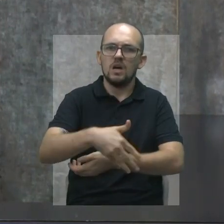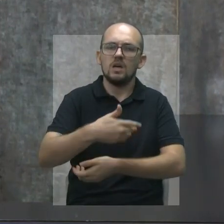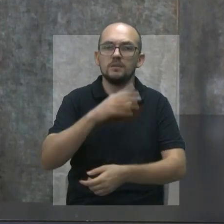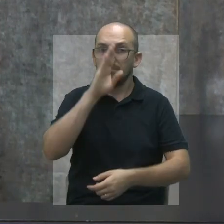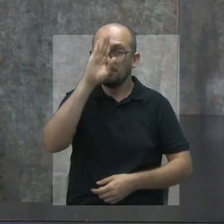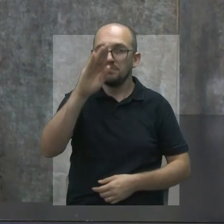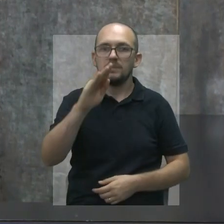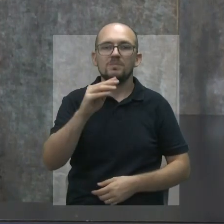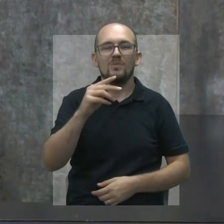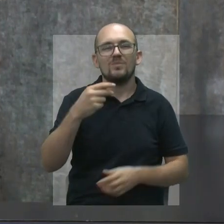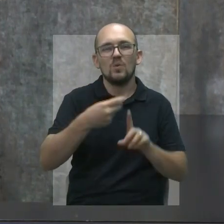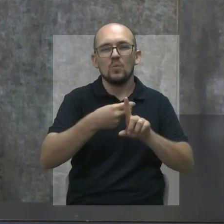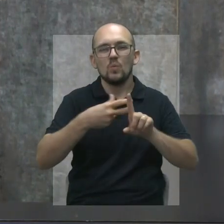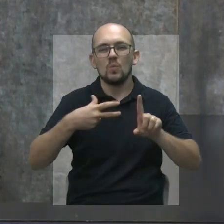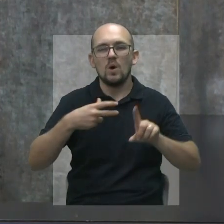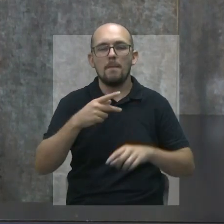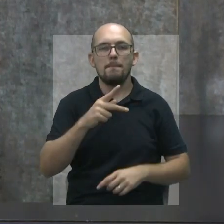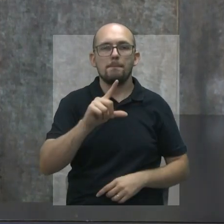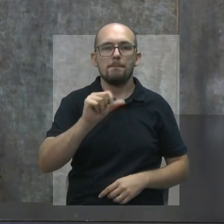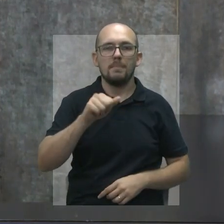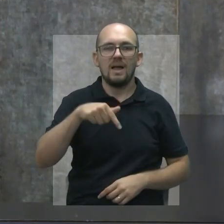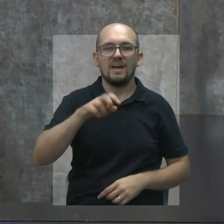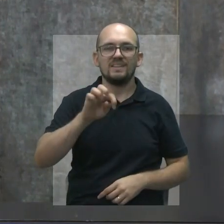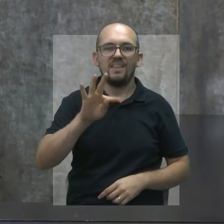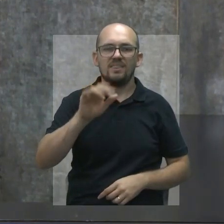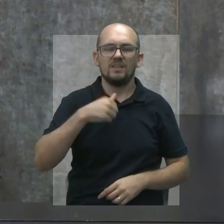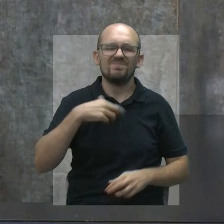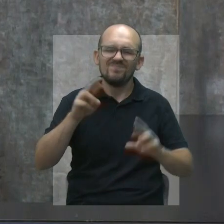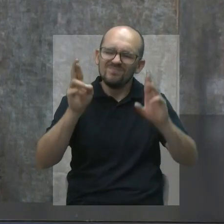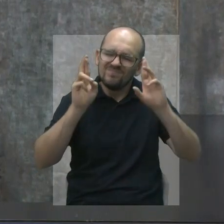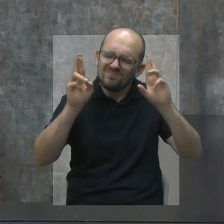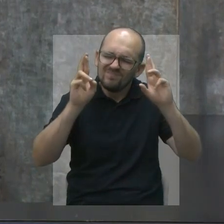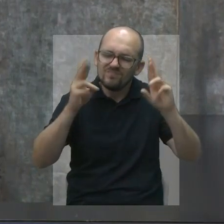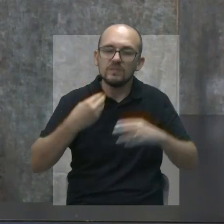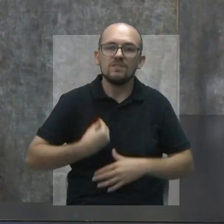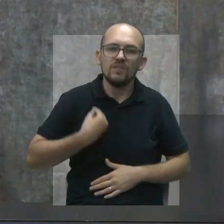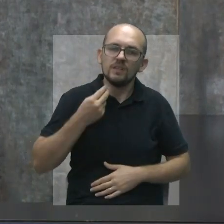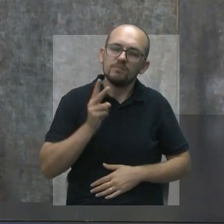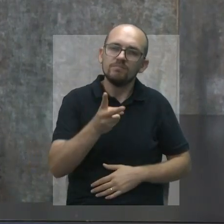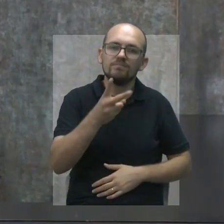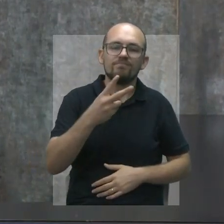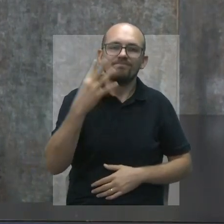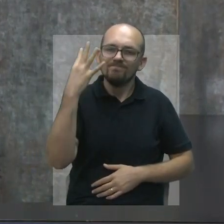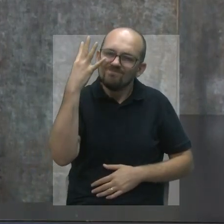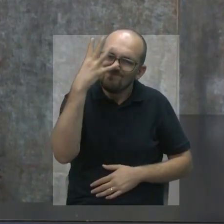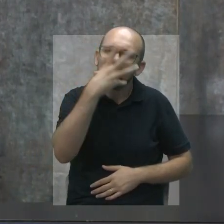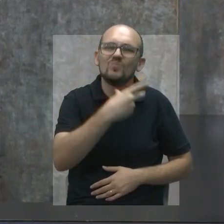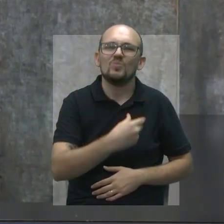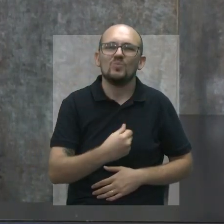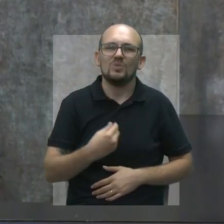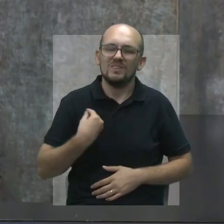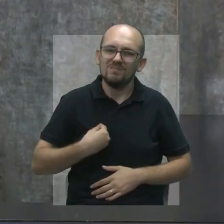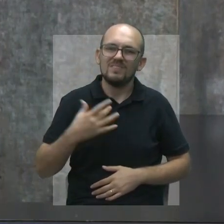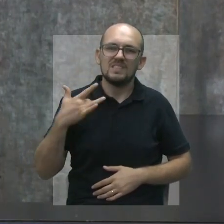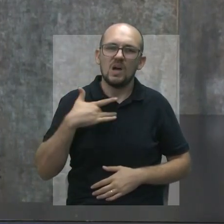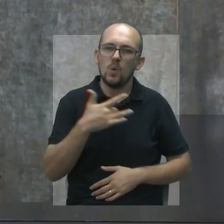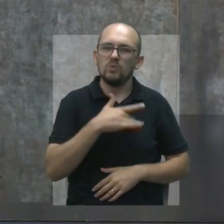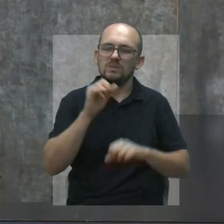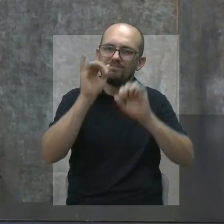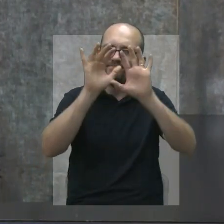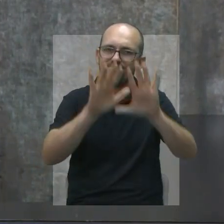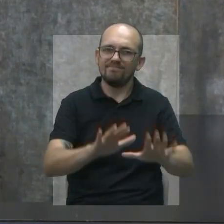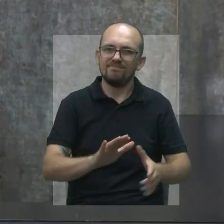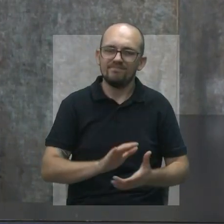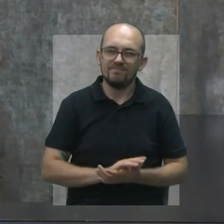plaquetas. Eu desejo que nunca lhe falte saúde e disposição para continuar essa linda missão. Eu encerro